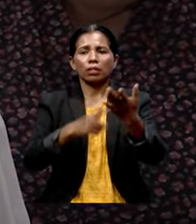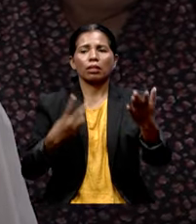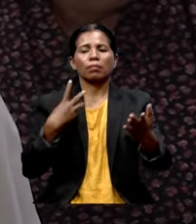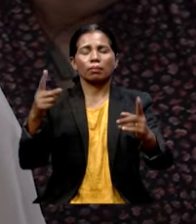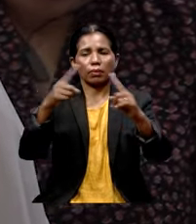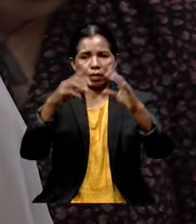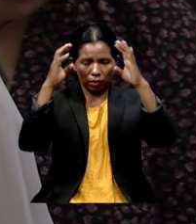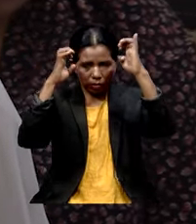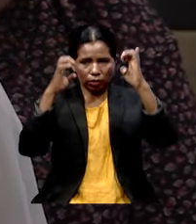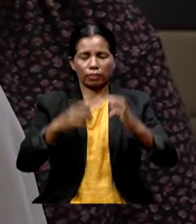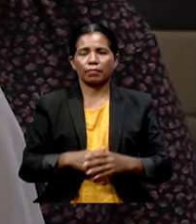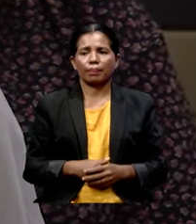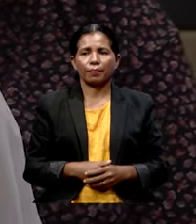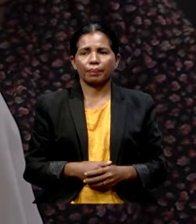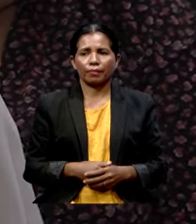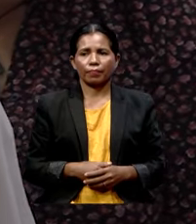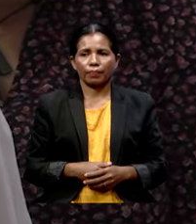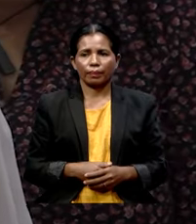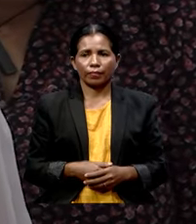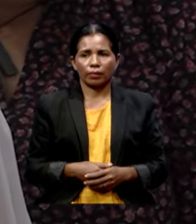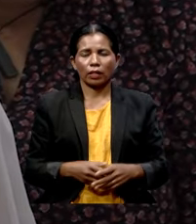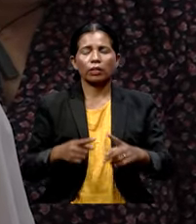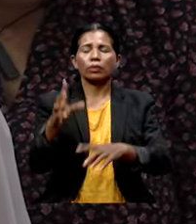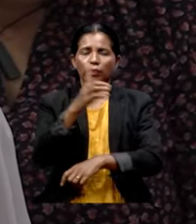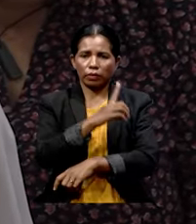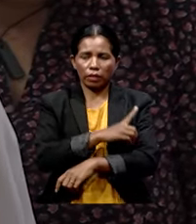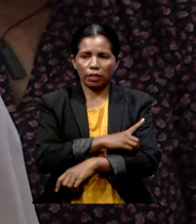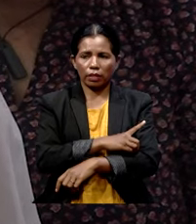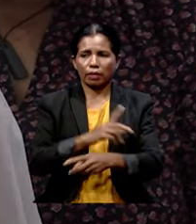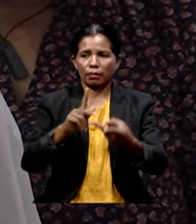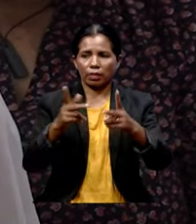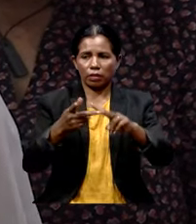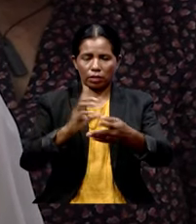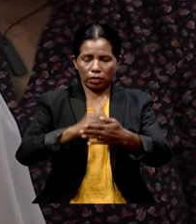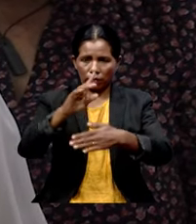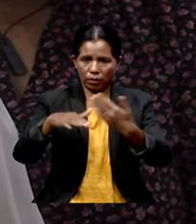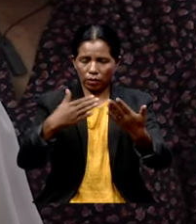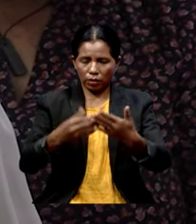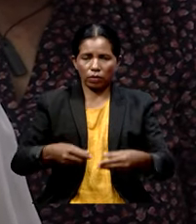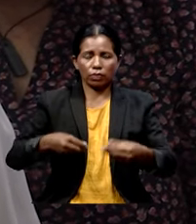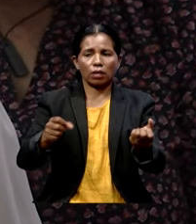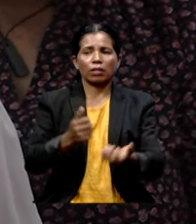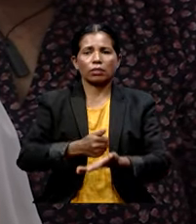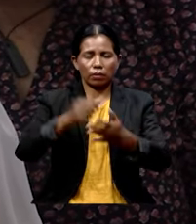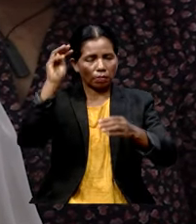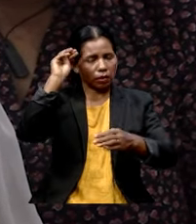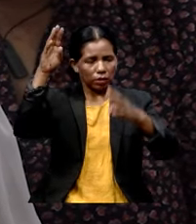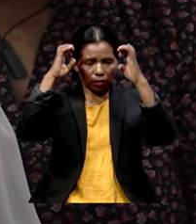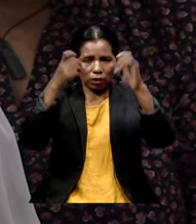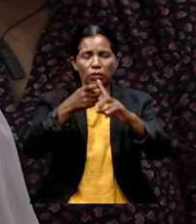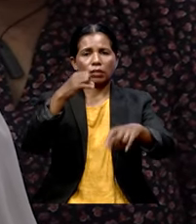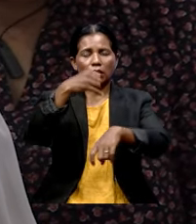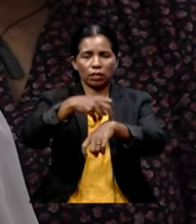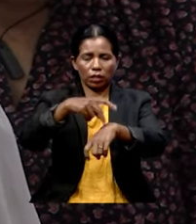educação. Então, o em Lorone, parceiro de desenvolvimento outro nebe mas foi apoio do Ministério da Educação né e o